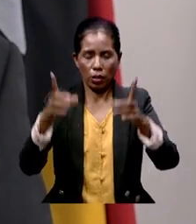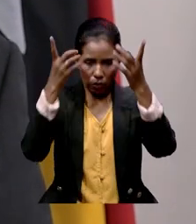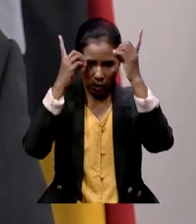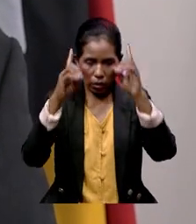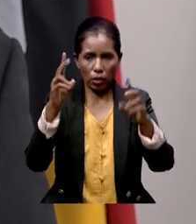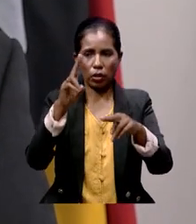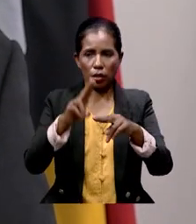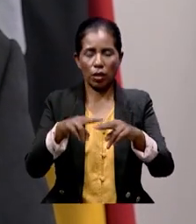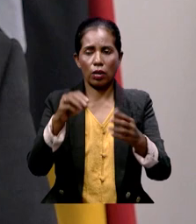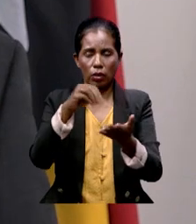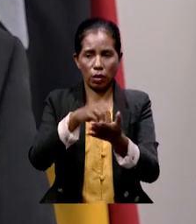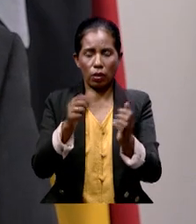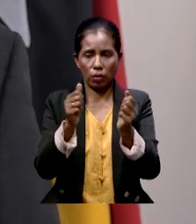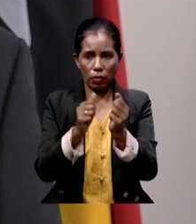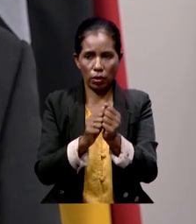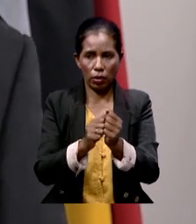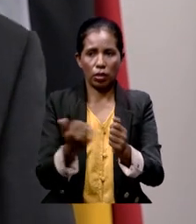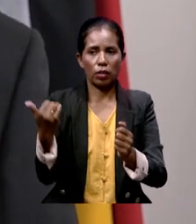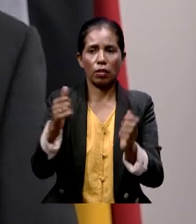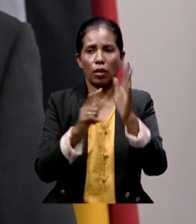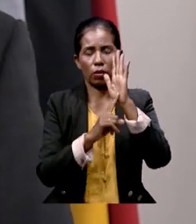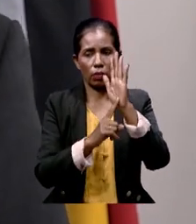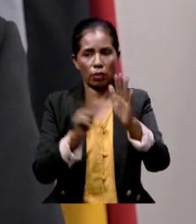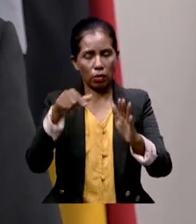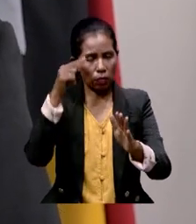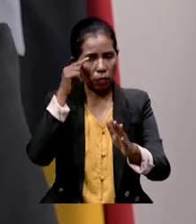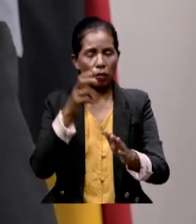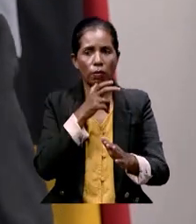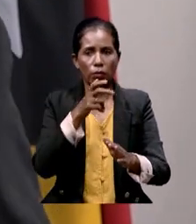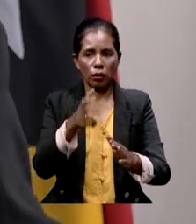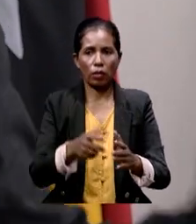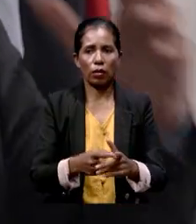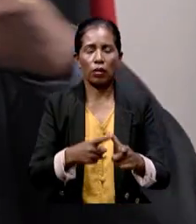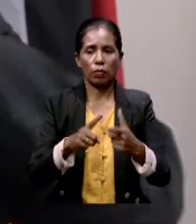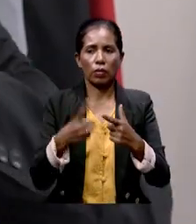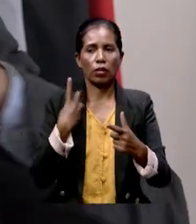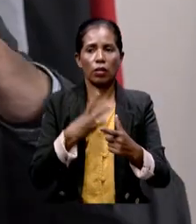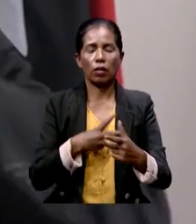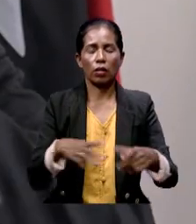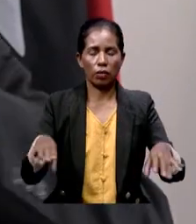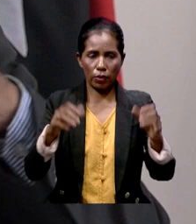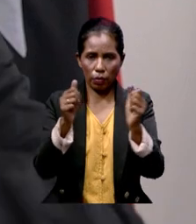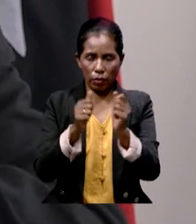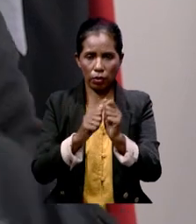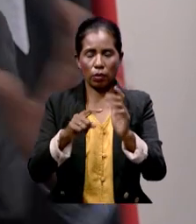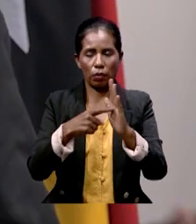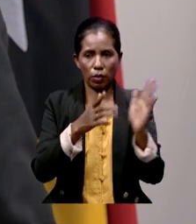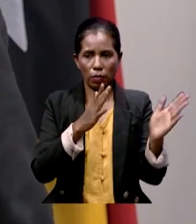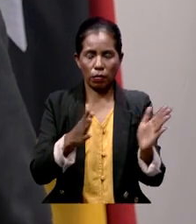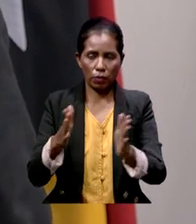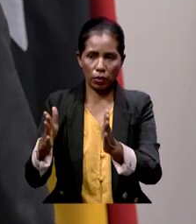muito esboço de definir, para depois ser a tofa do governo português, para depois de estar a meter para a rua no processo